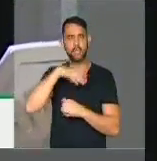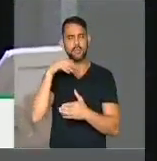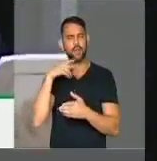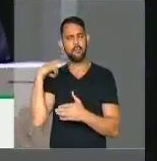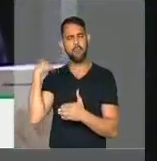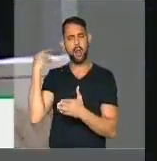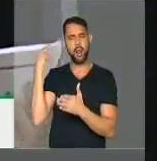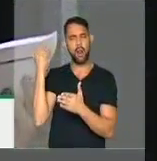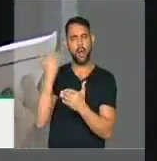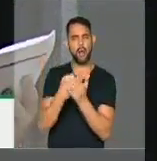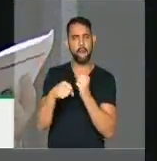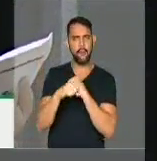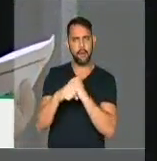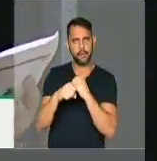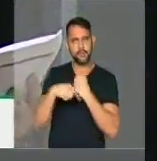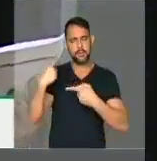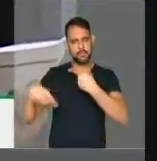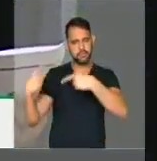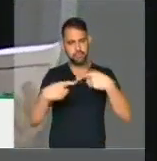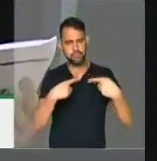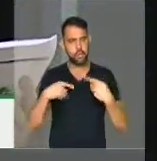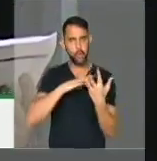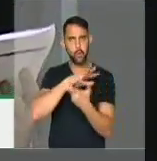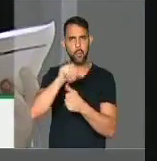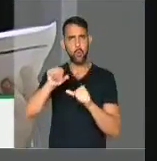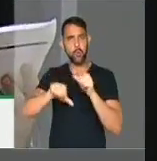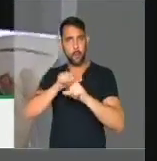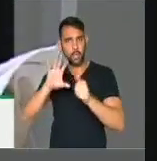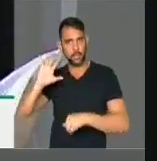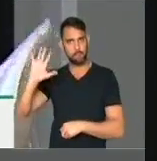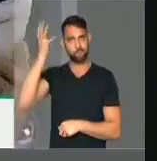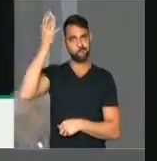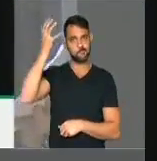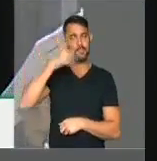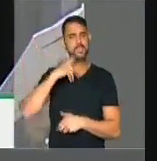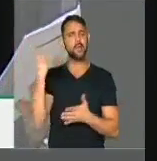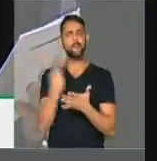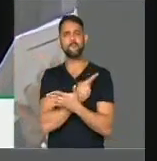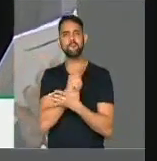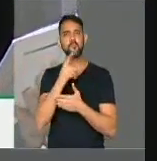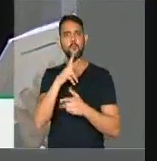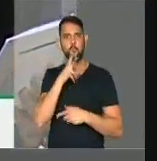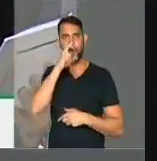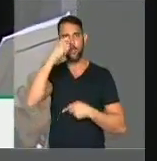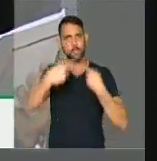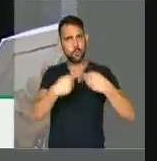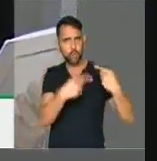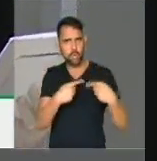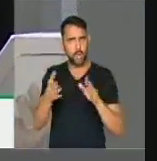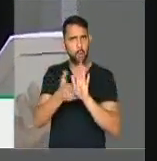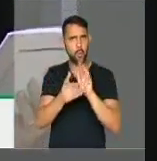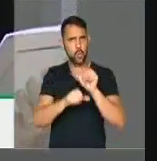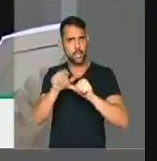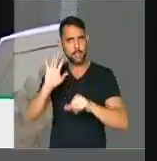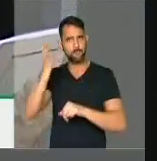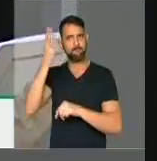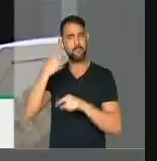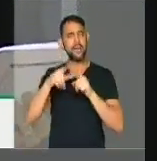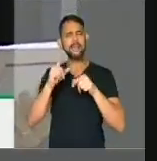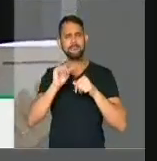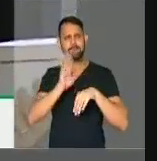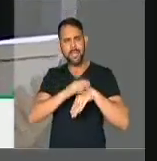Ao longo dos últimos anos, os debates mundiais sobre as mudanças climáticas têm se intensificado. Mesmo com